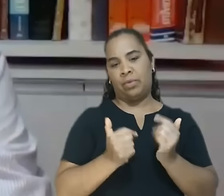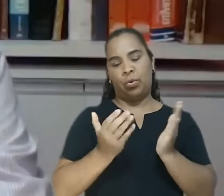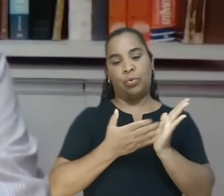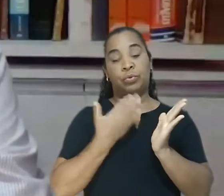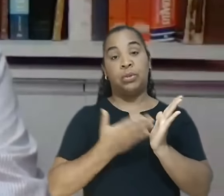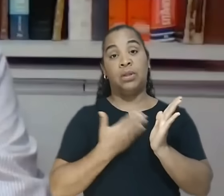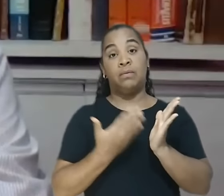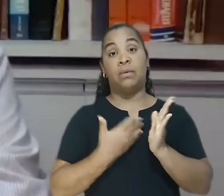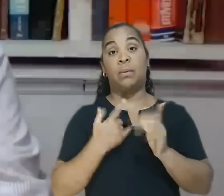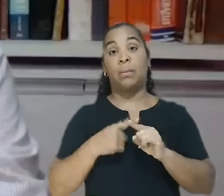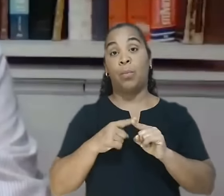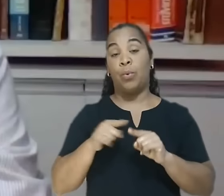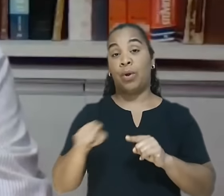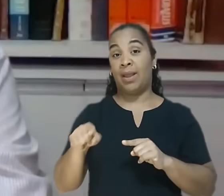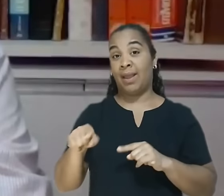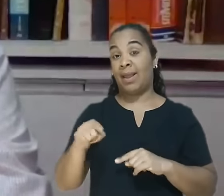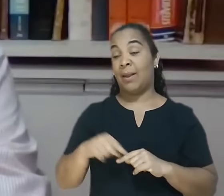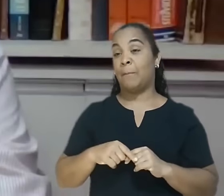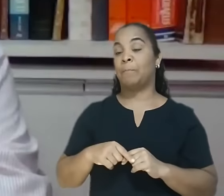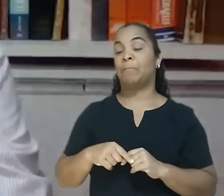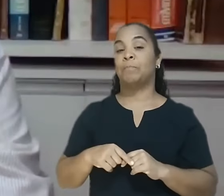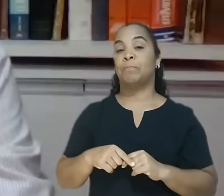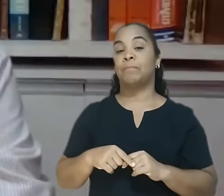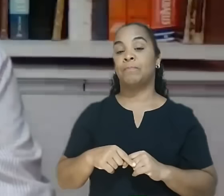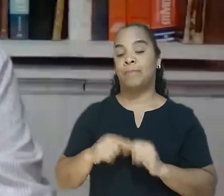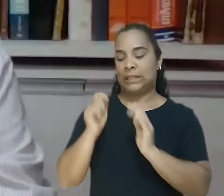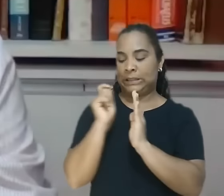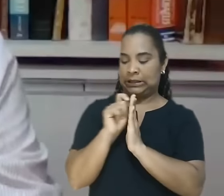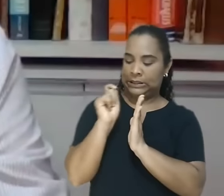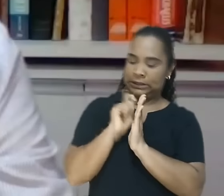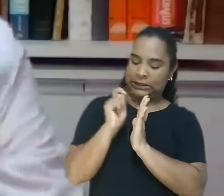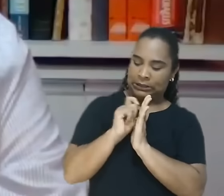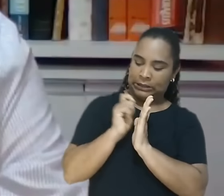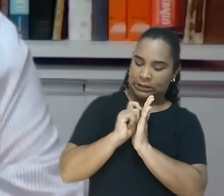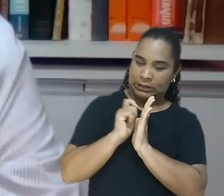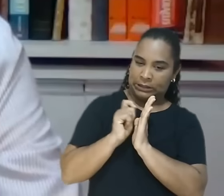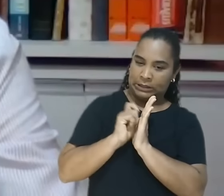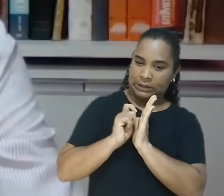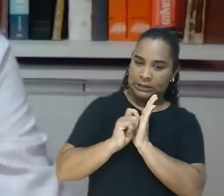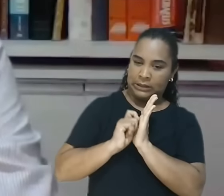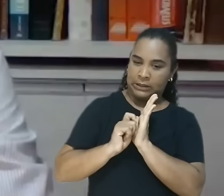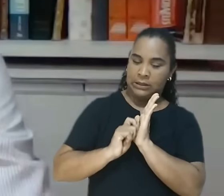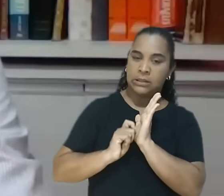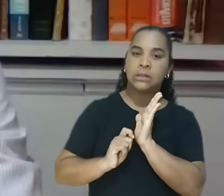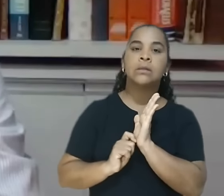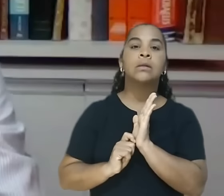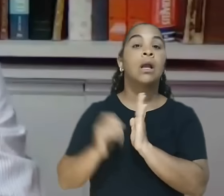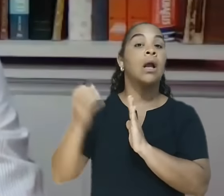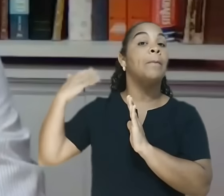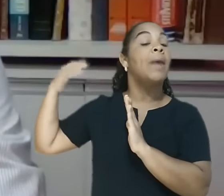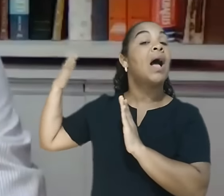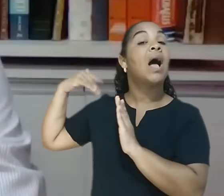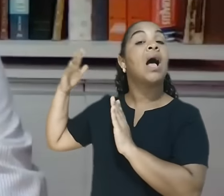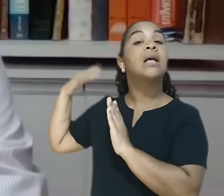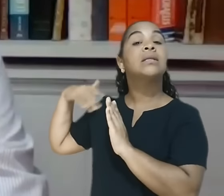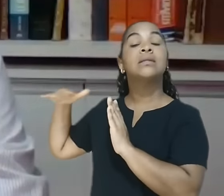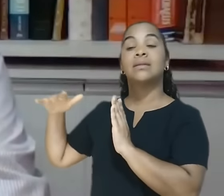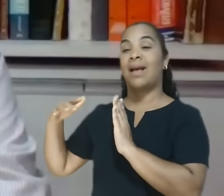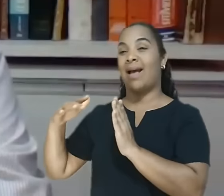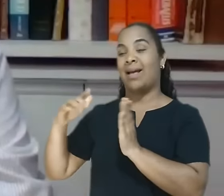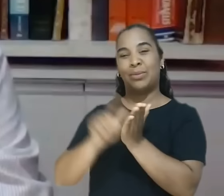Fala Hermano Em Paulo Estevam As suas anotações Iniciais Que se perderam E o sonho Que um dia A gente